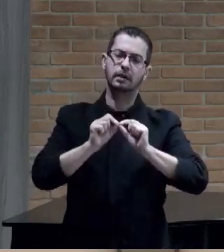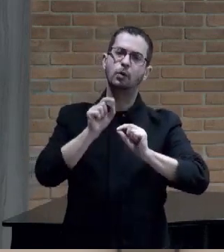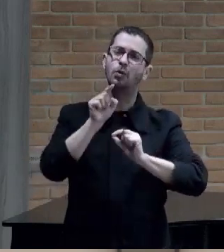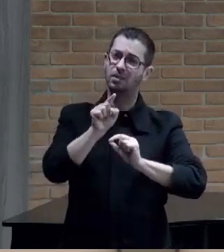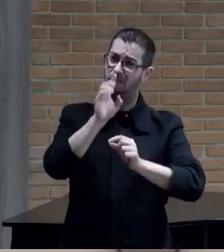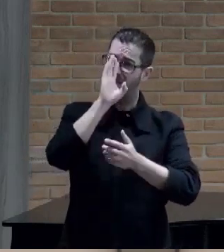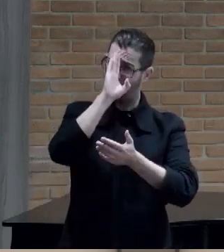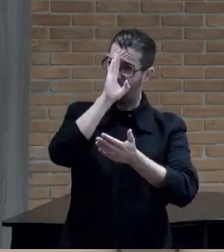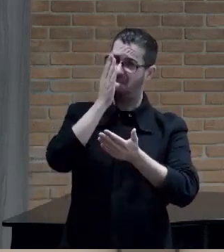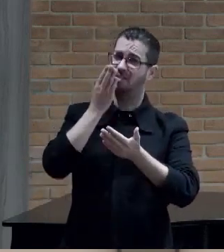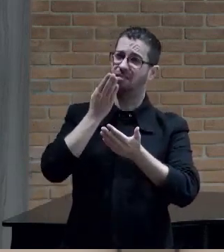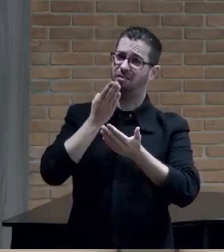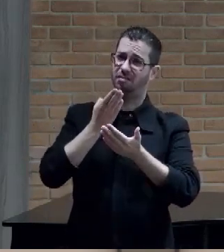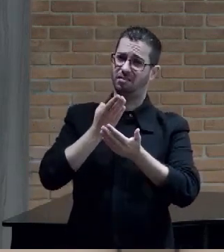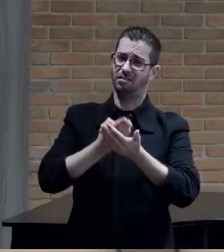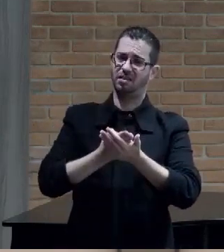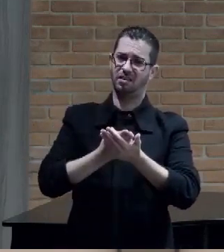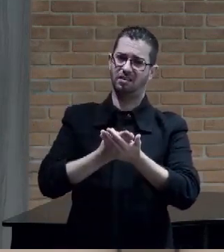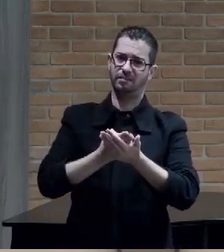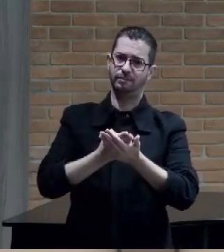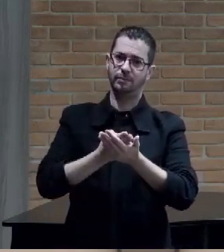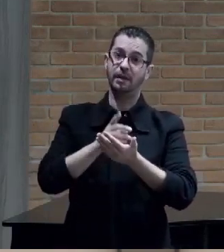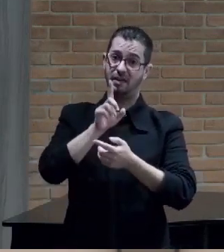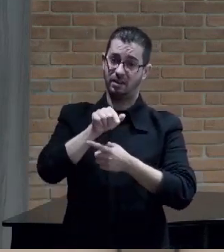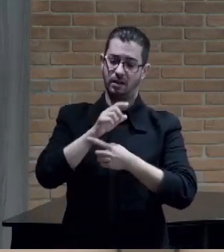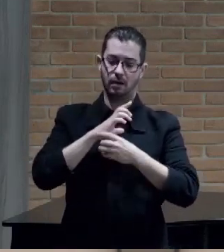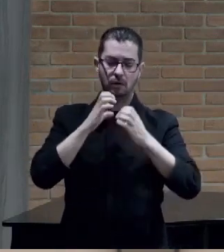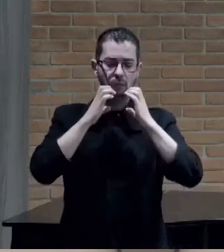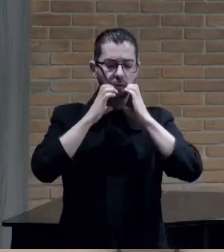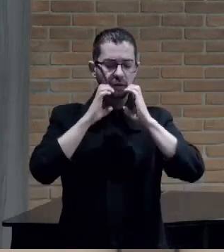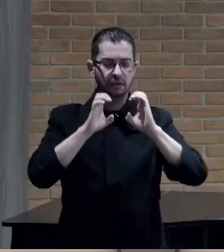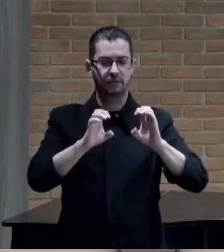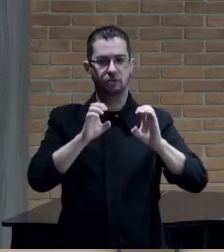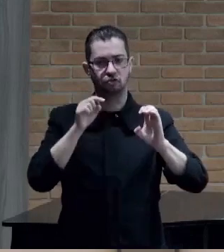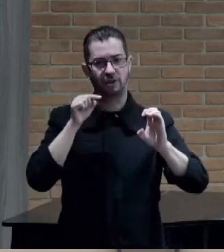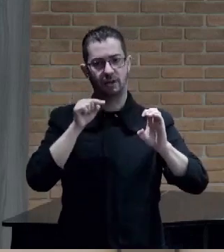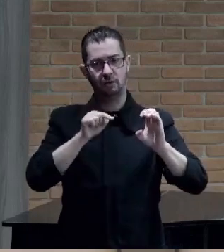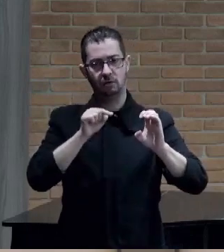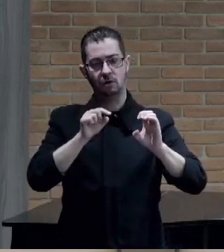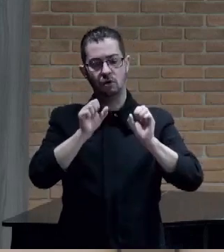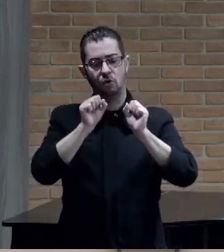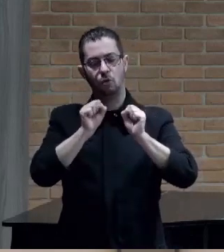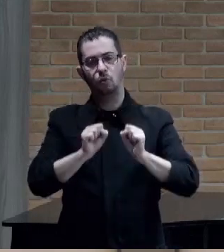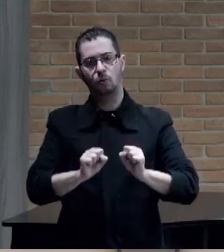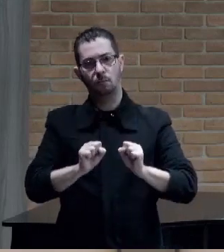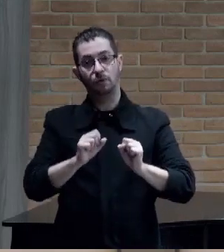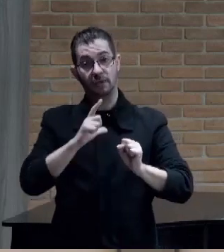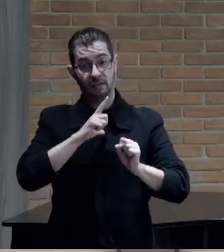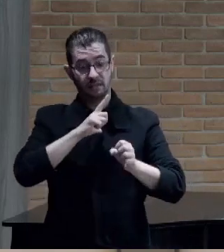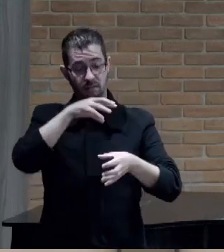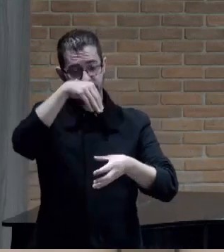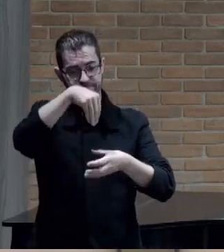você crê, que é o Evangelho, o poder que há no Evangelho é um poder